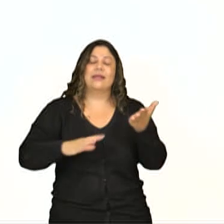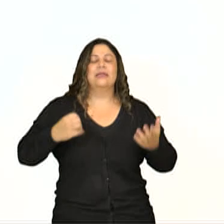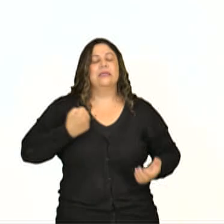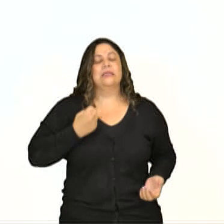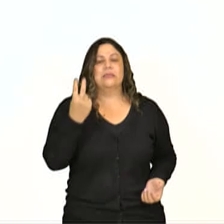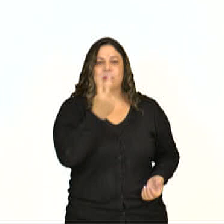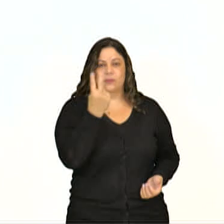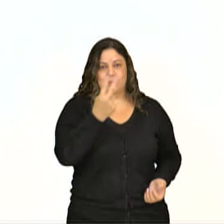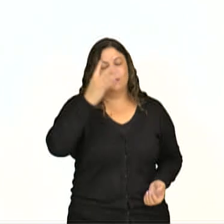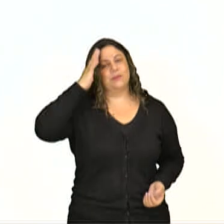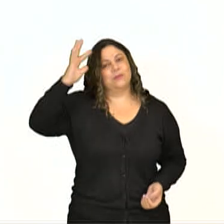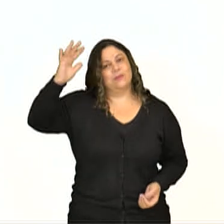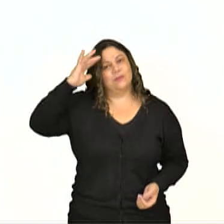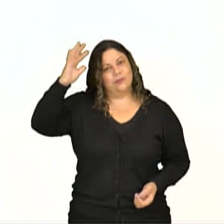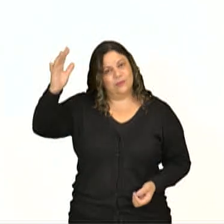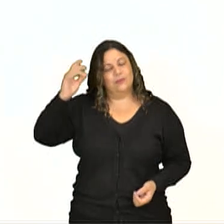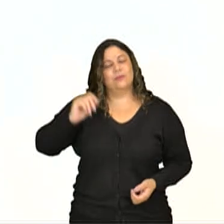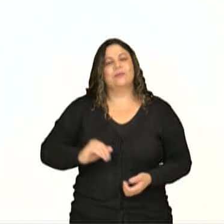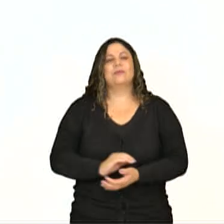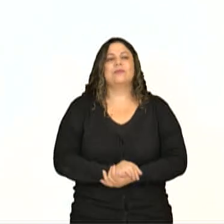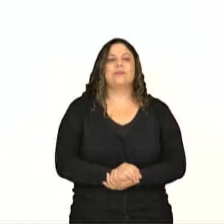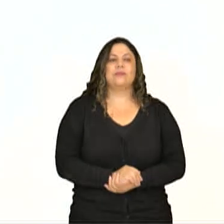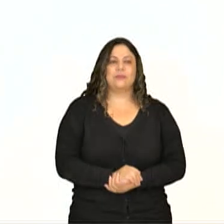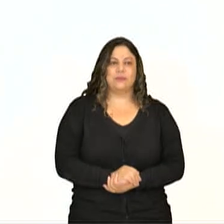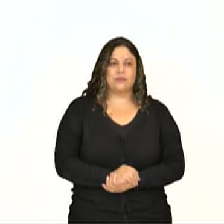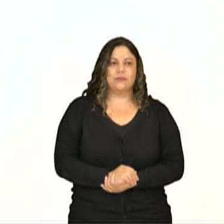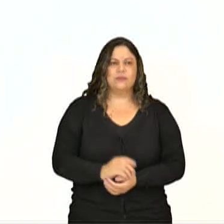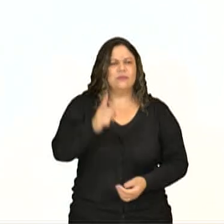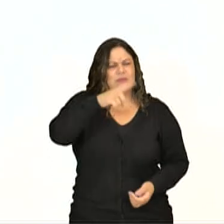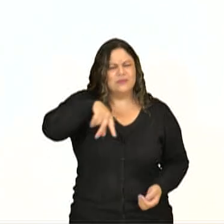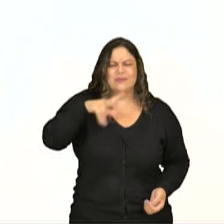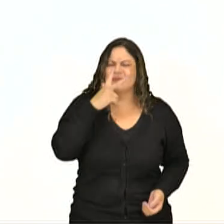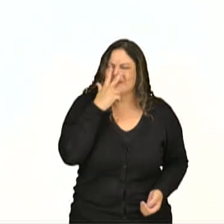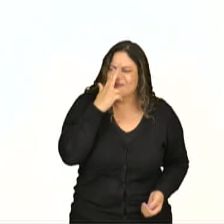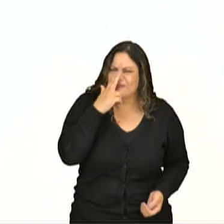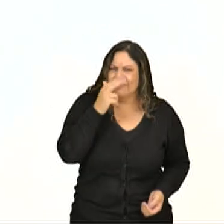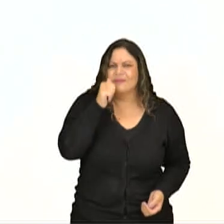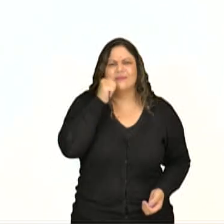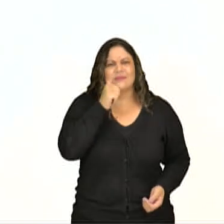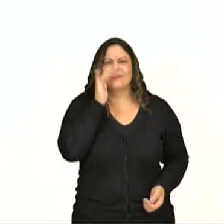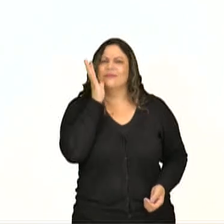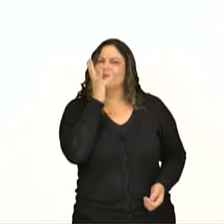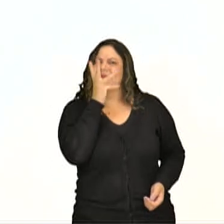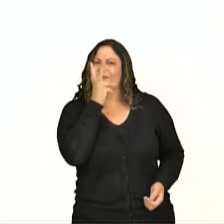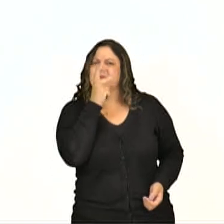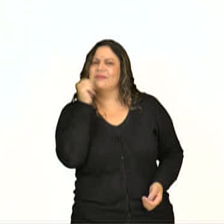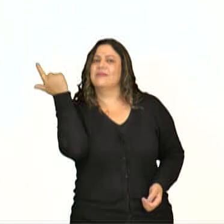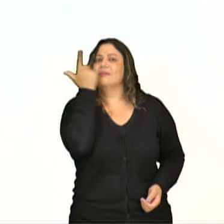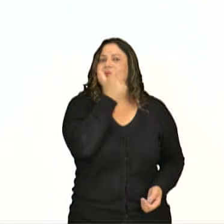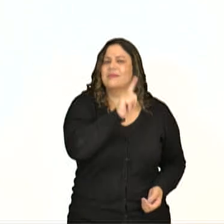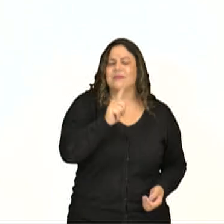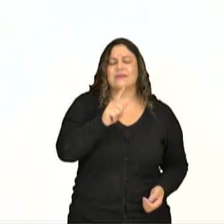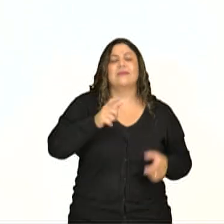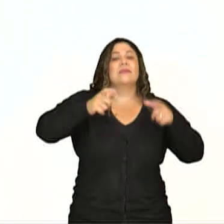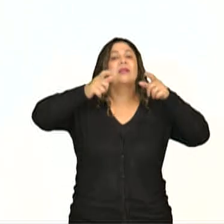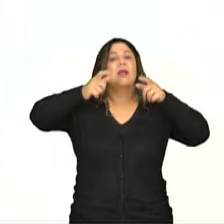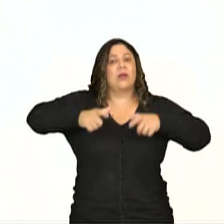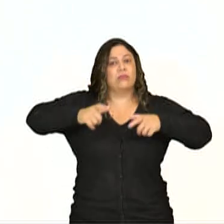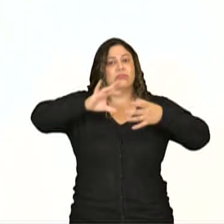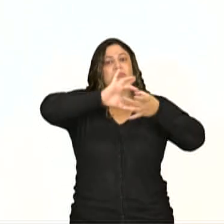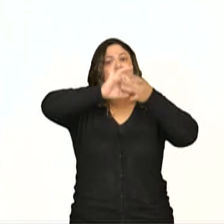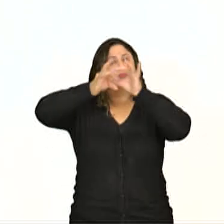vocês refletirem um pouquinho sobre o que nós falamos. Você acha que as mulheres demoraram para conseguir seu espaço nos Jogos